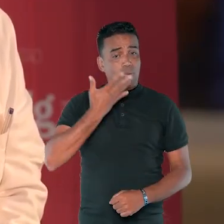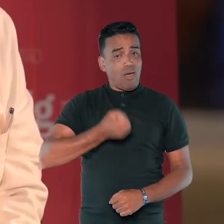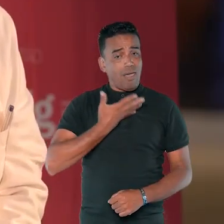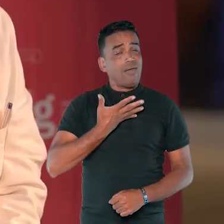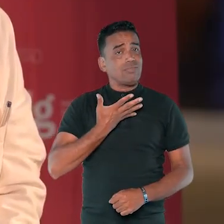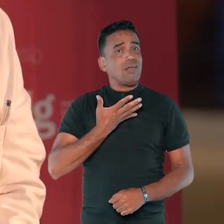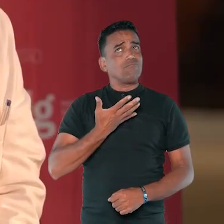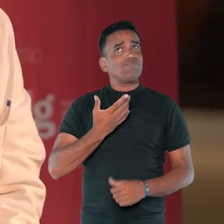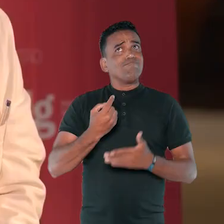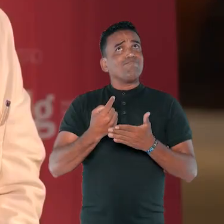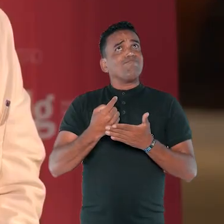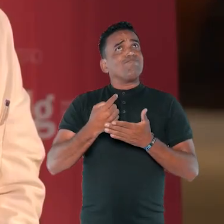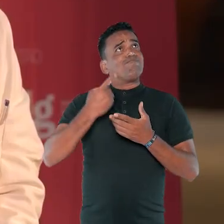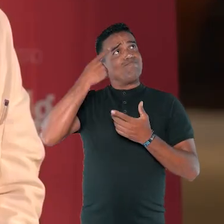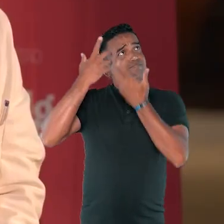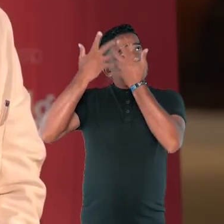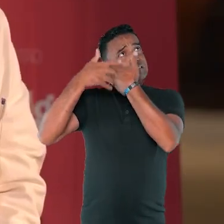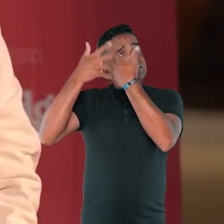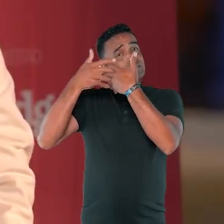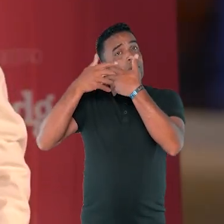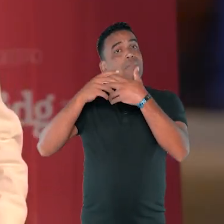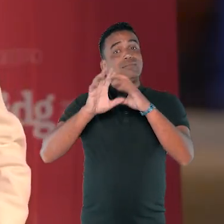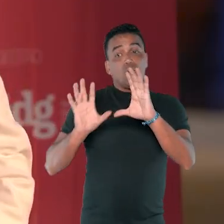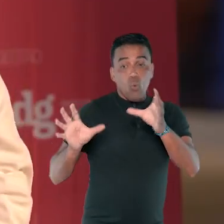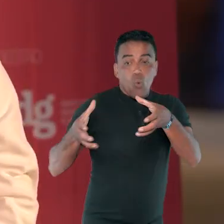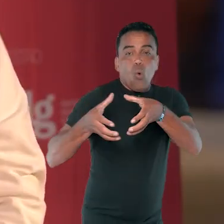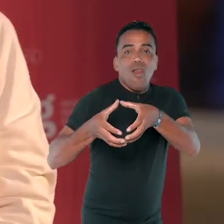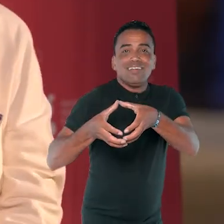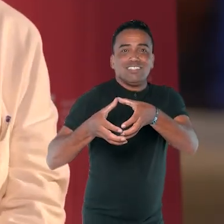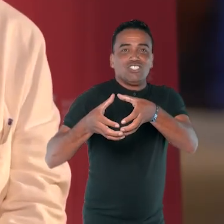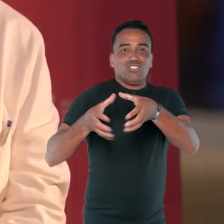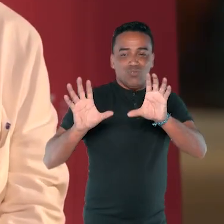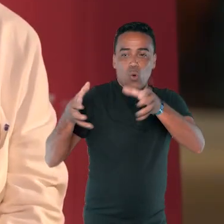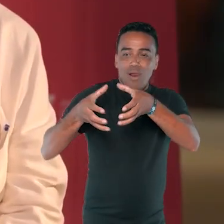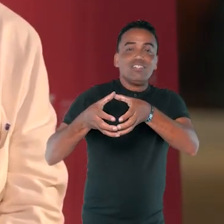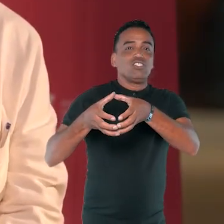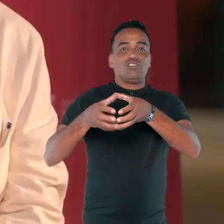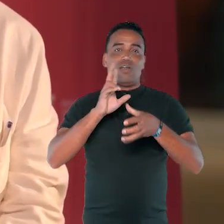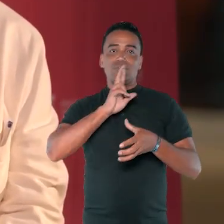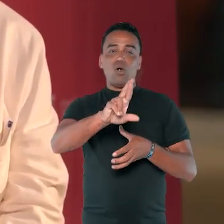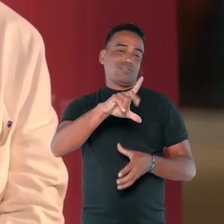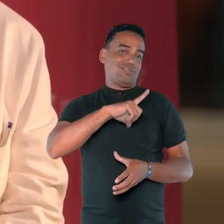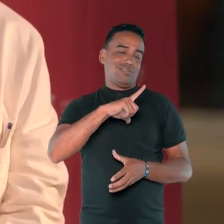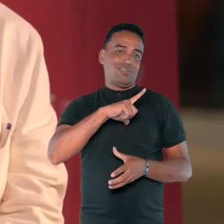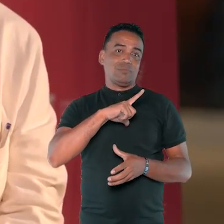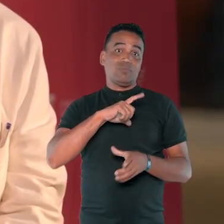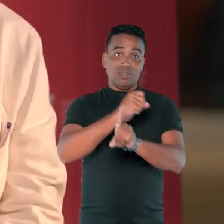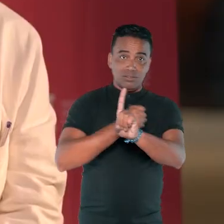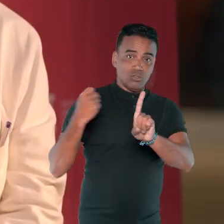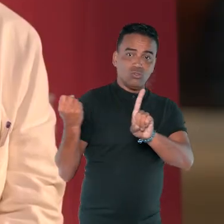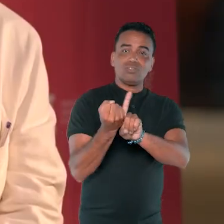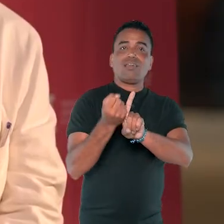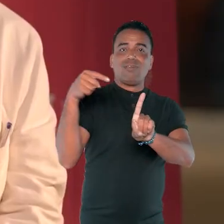faz, mas que é a coletividade que vai responder, né? É a sociedade